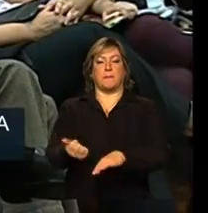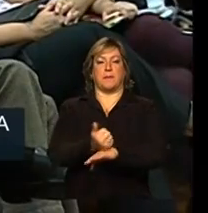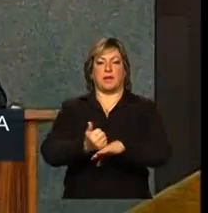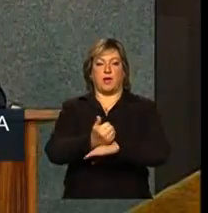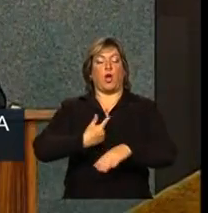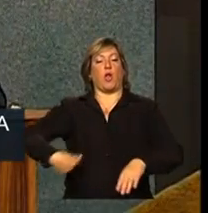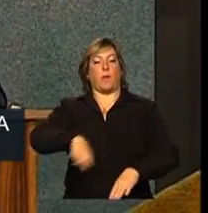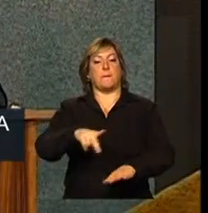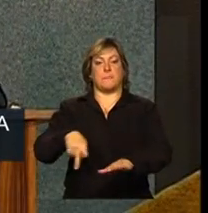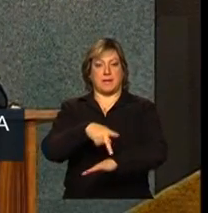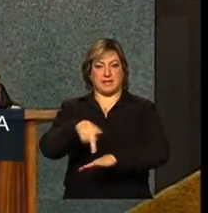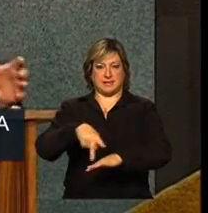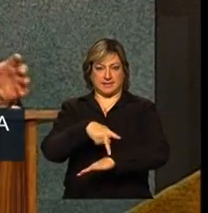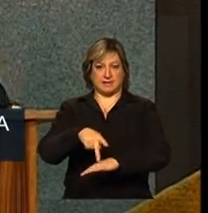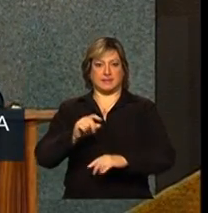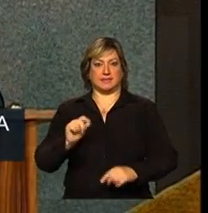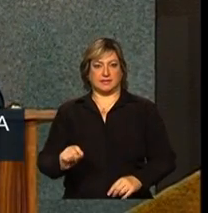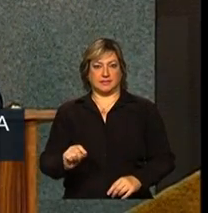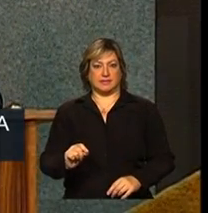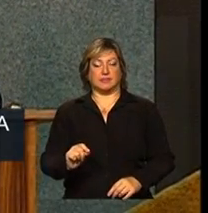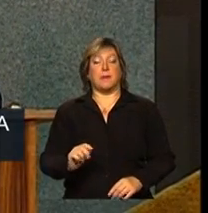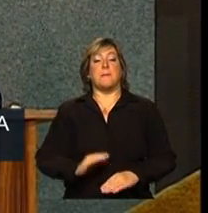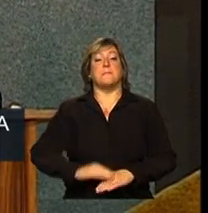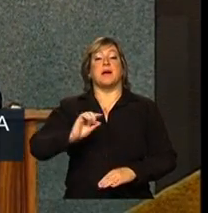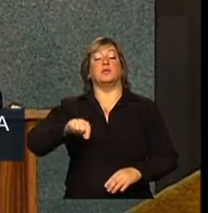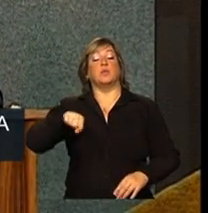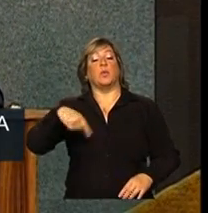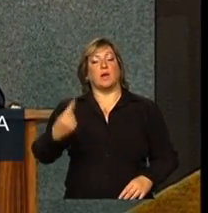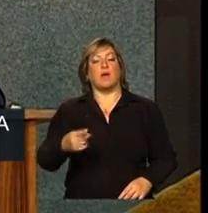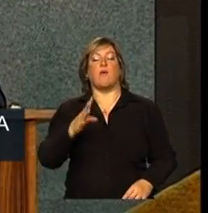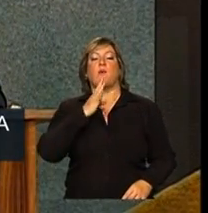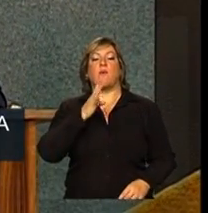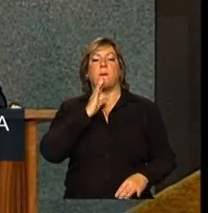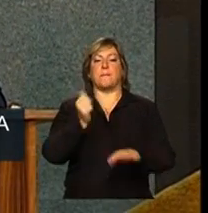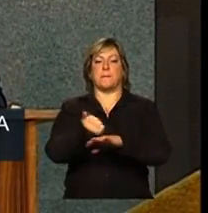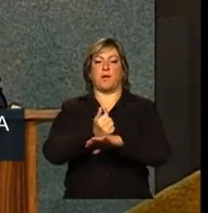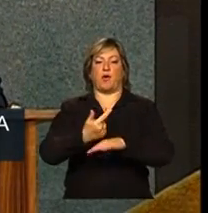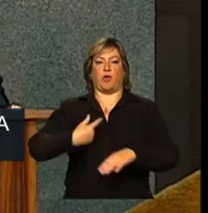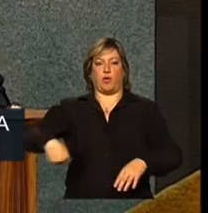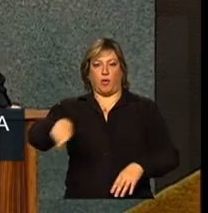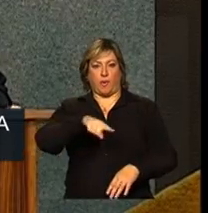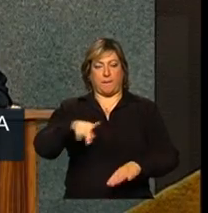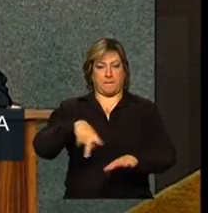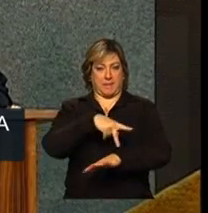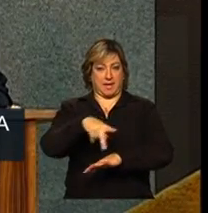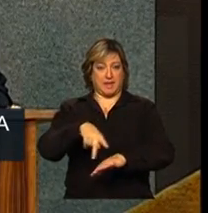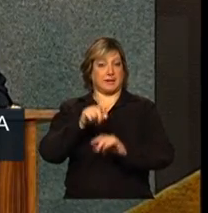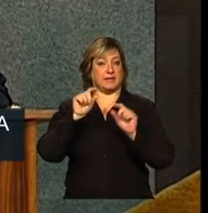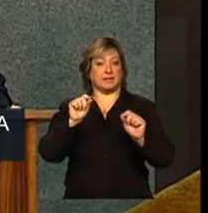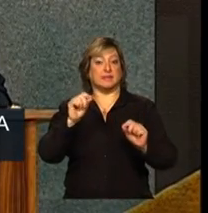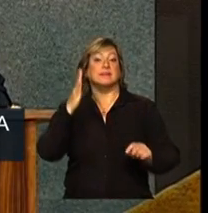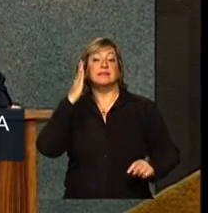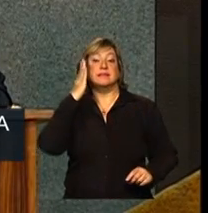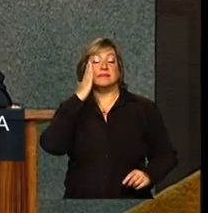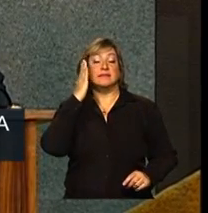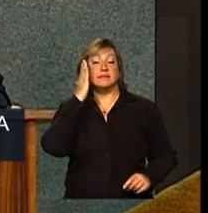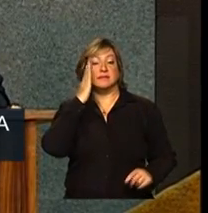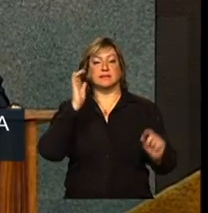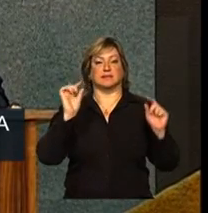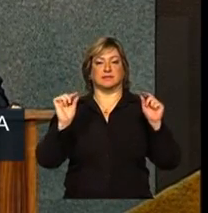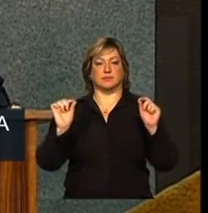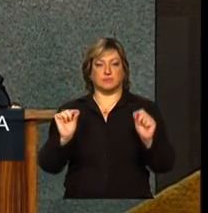país. E mais do que conhecer melhor o nosso país, é saber da